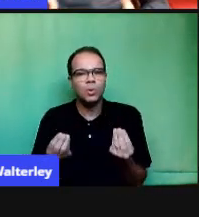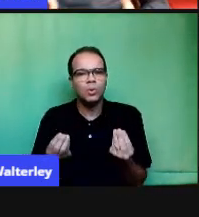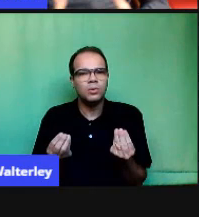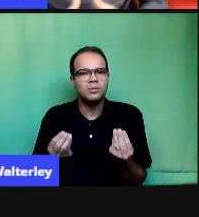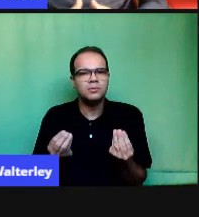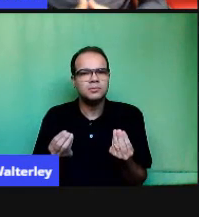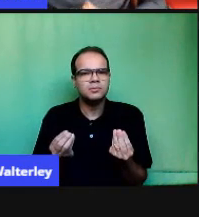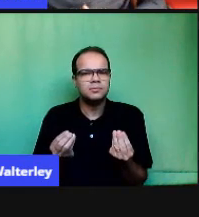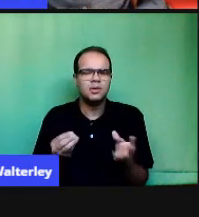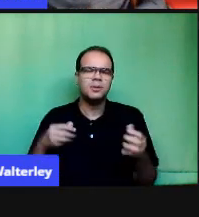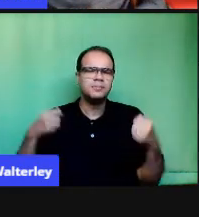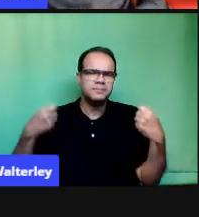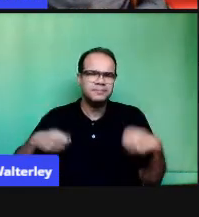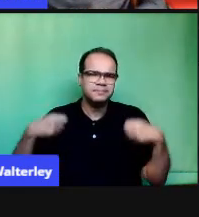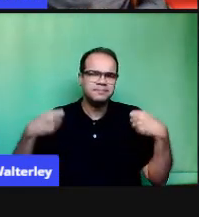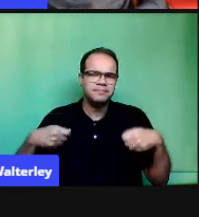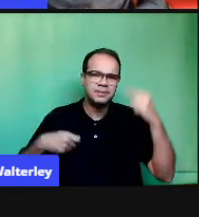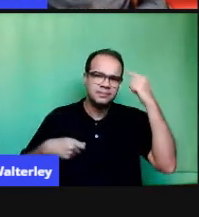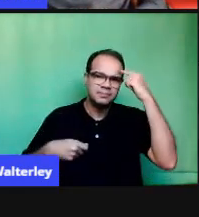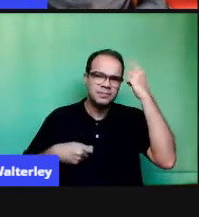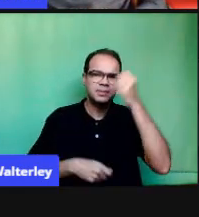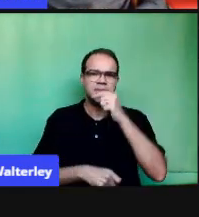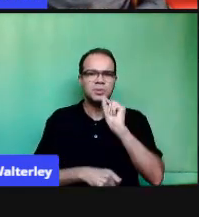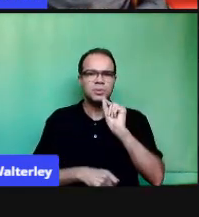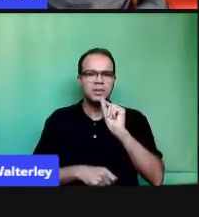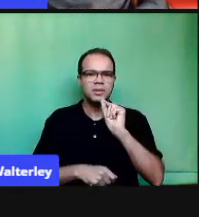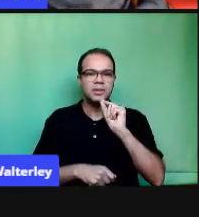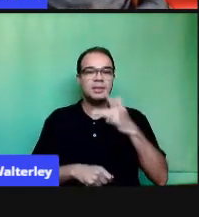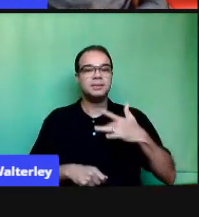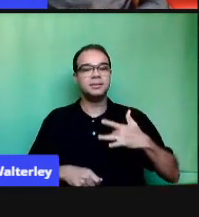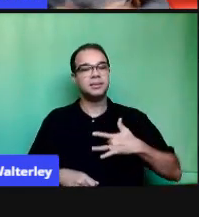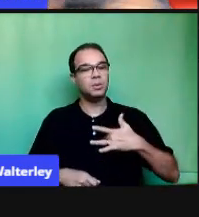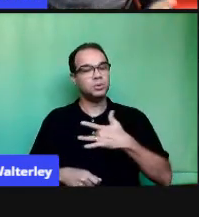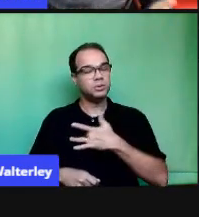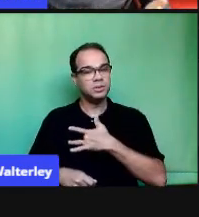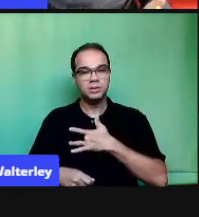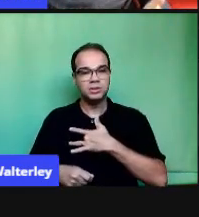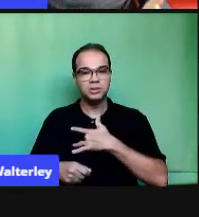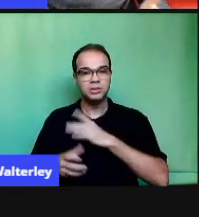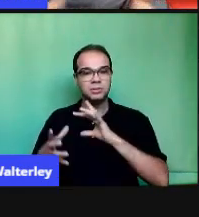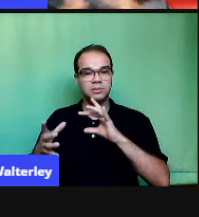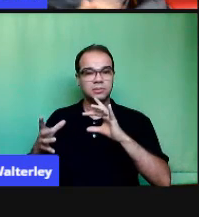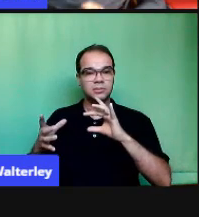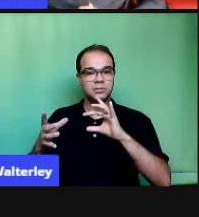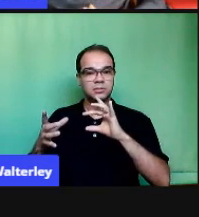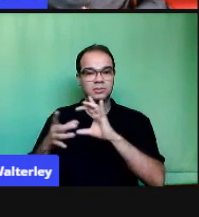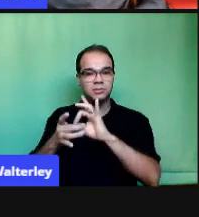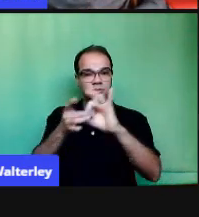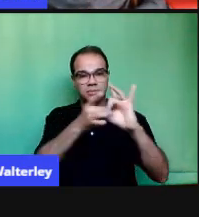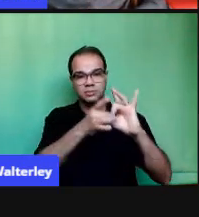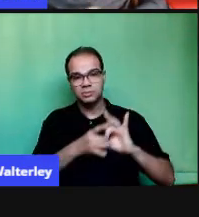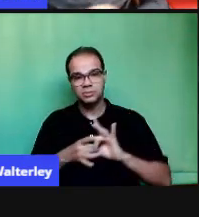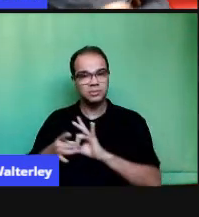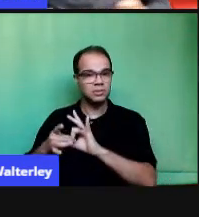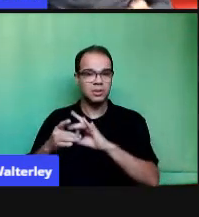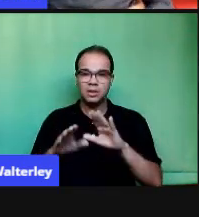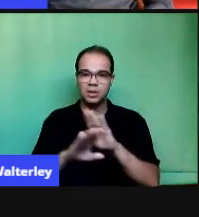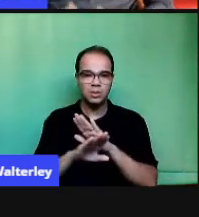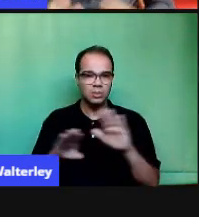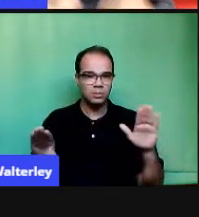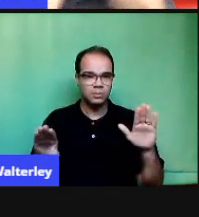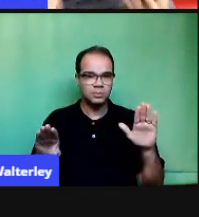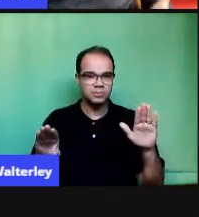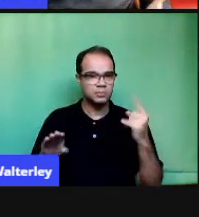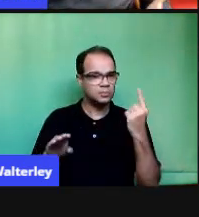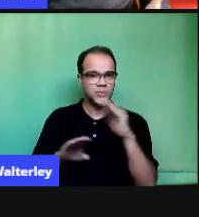termo relativamente novo, que ele é chamado de saúde única, que antigamente era bem conhecido como tríade epidemiológica. Para